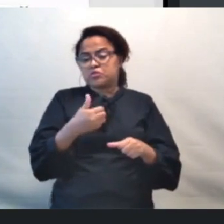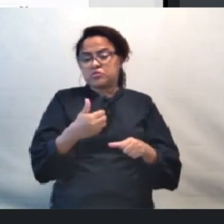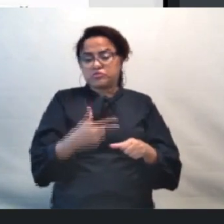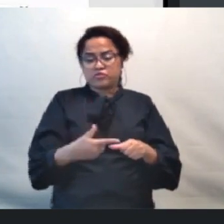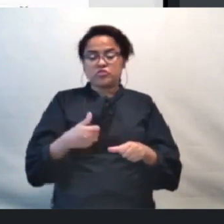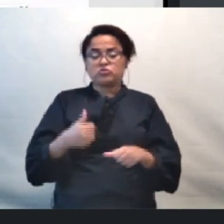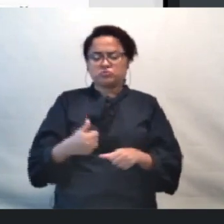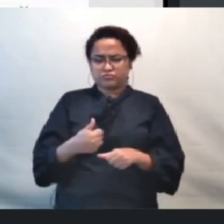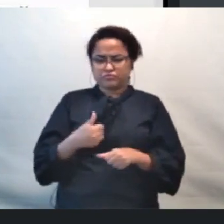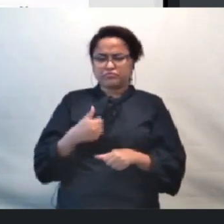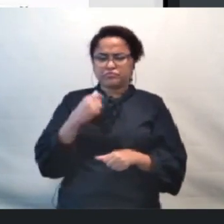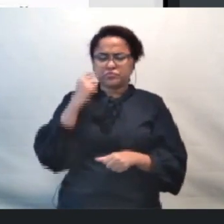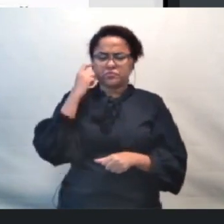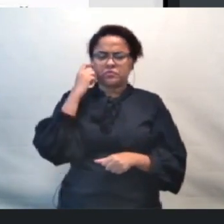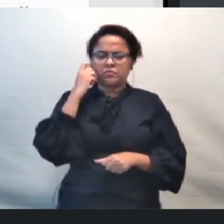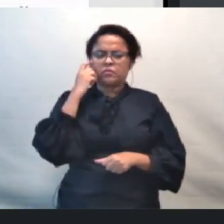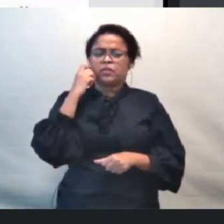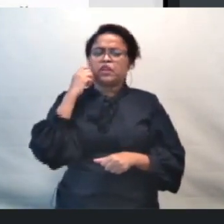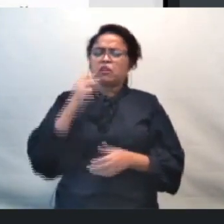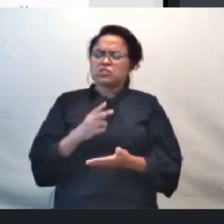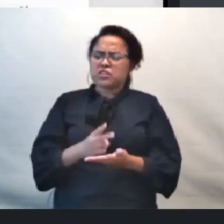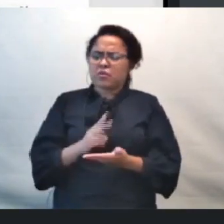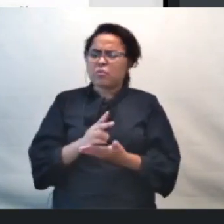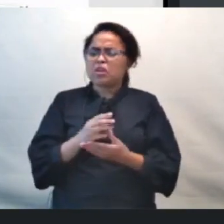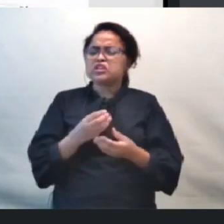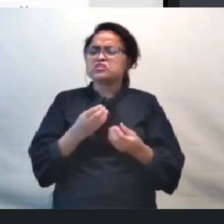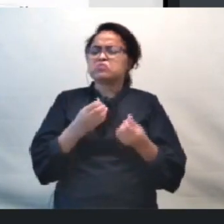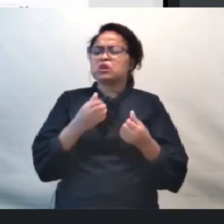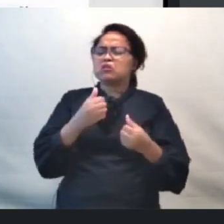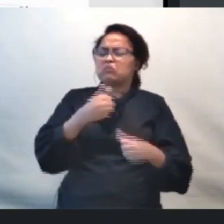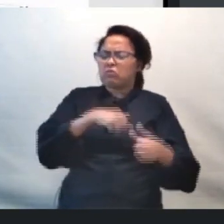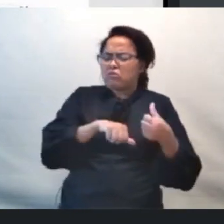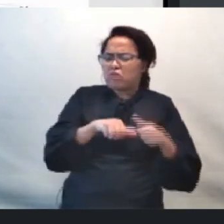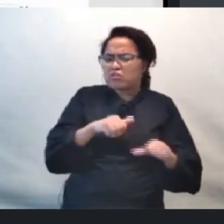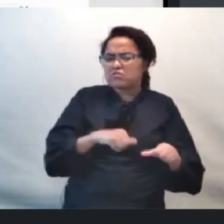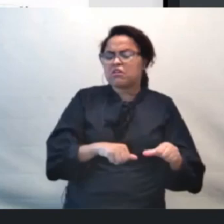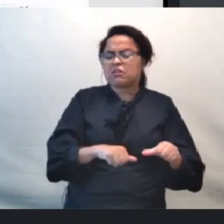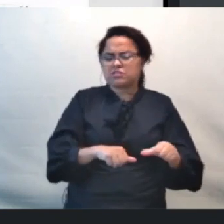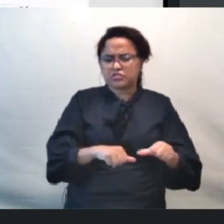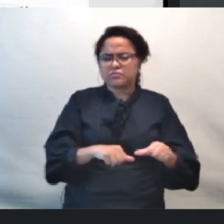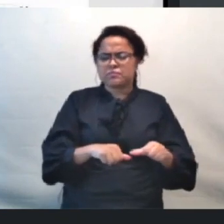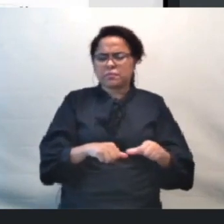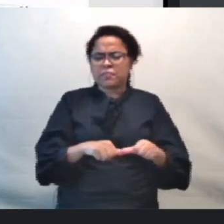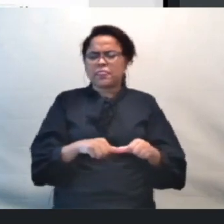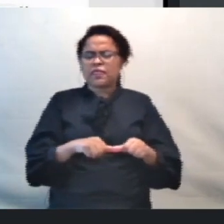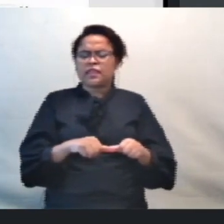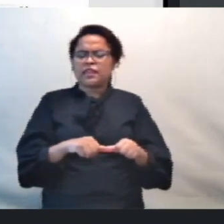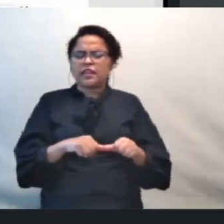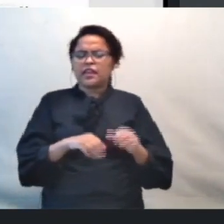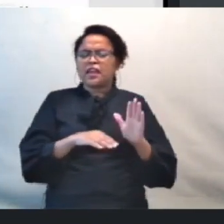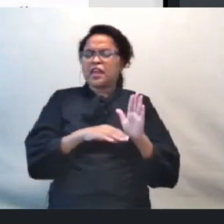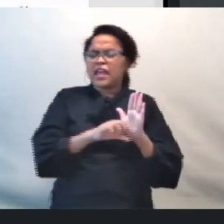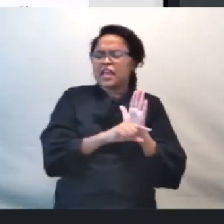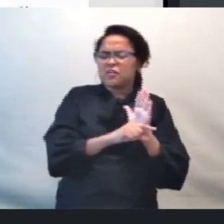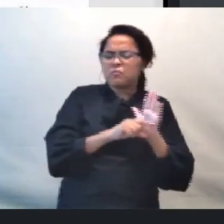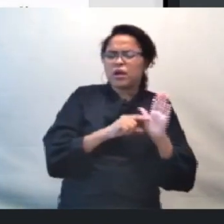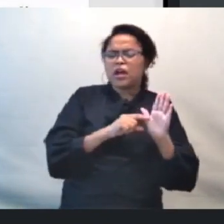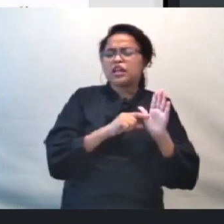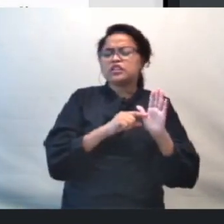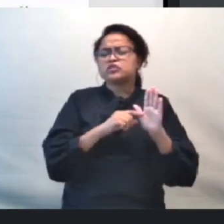o emprego formal também com essa mesma defasagem, último dado publicado em 2021. Embaixo nós temos a evolução do